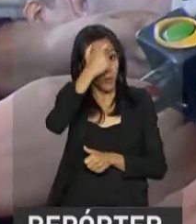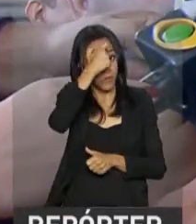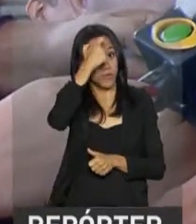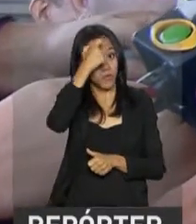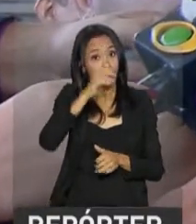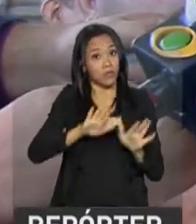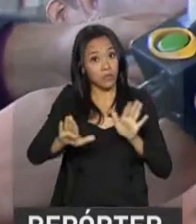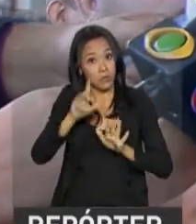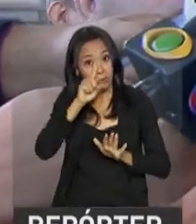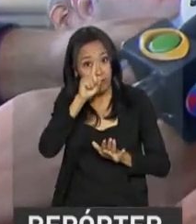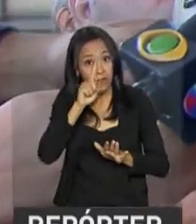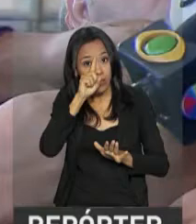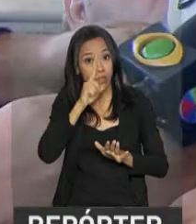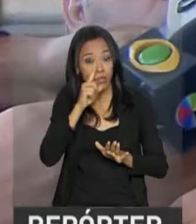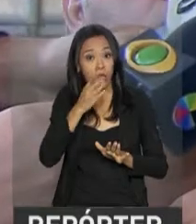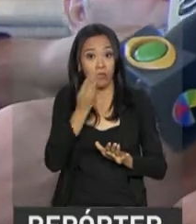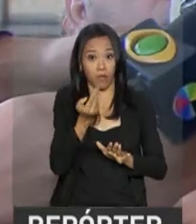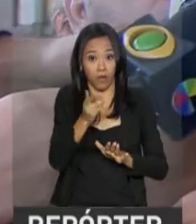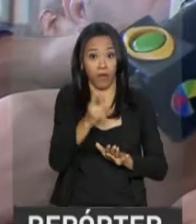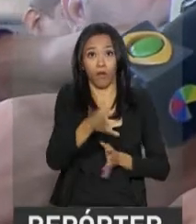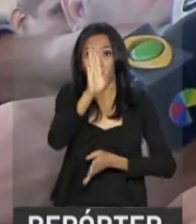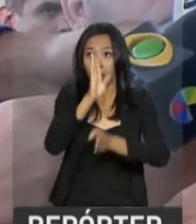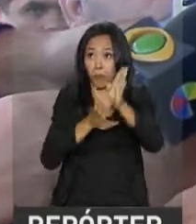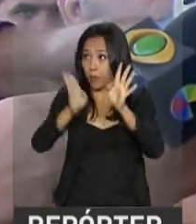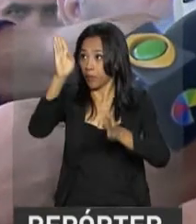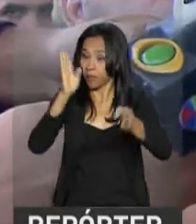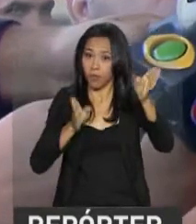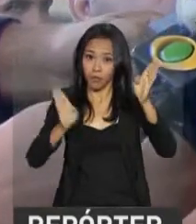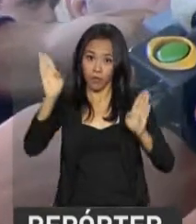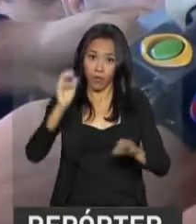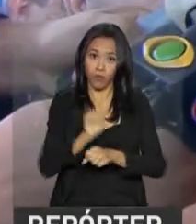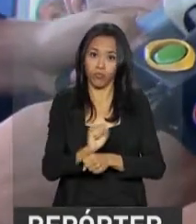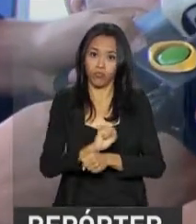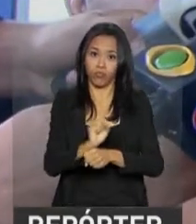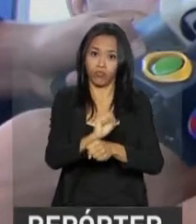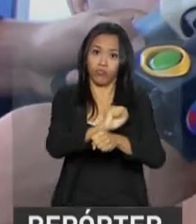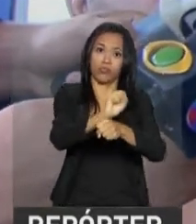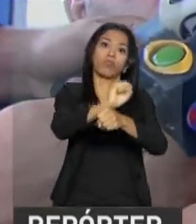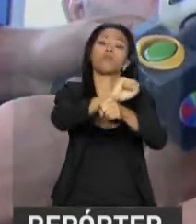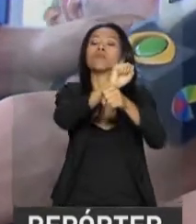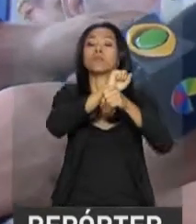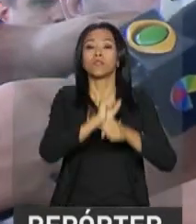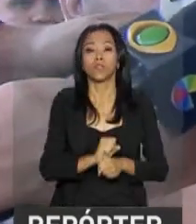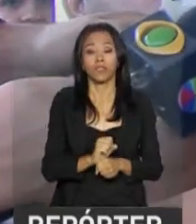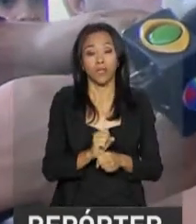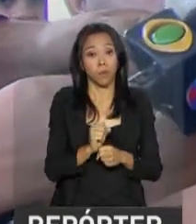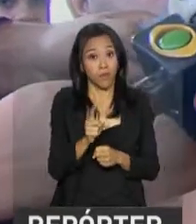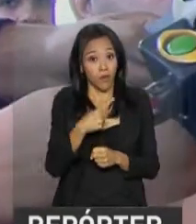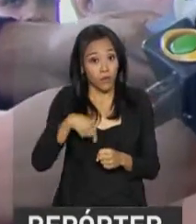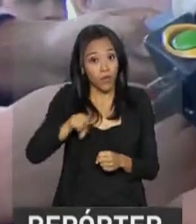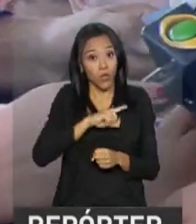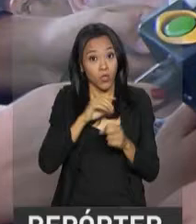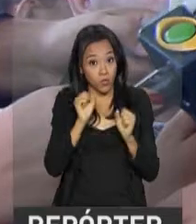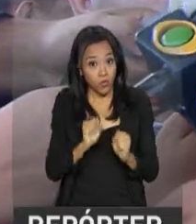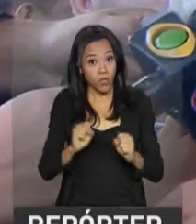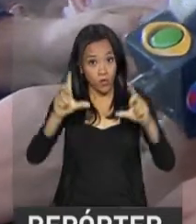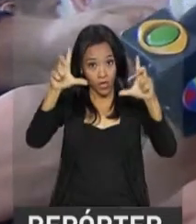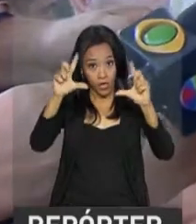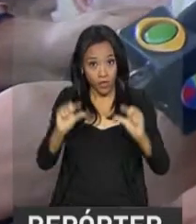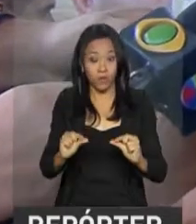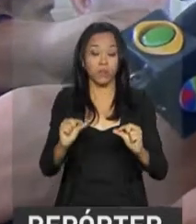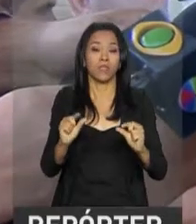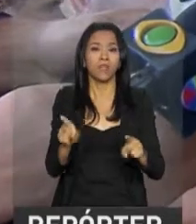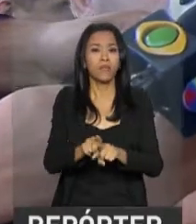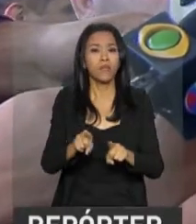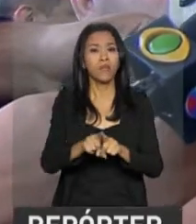que estarão pelas rodovias brasileiras ao dirigirem os seus veículos automotores para que nós possamos reduzir e até